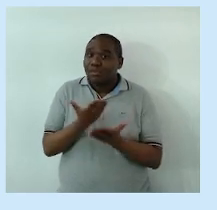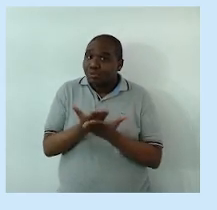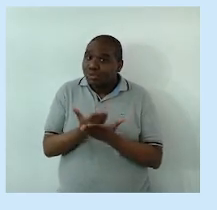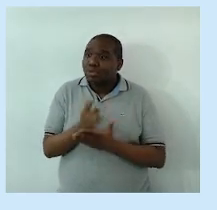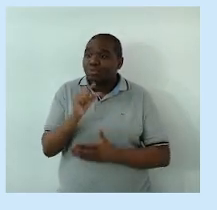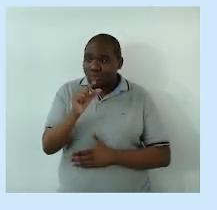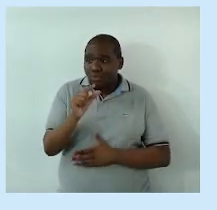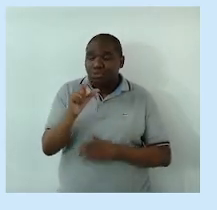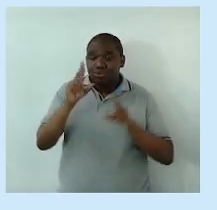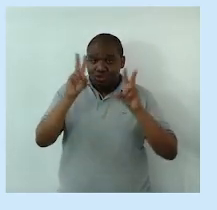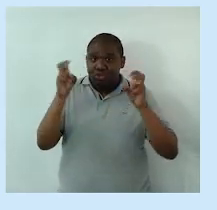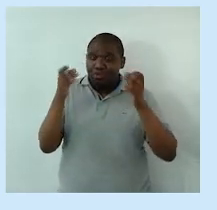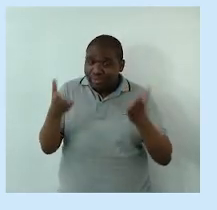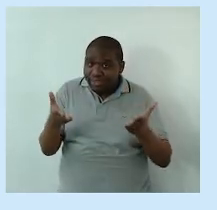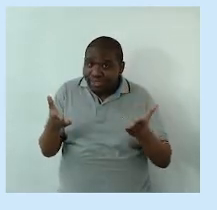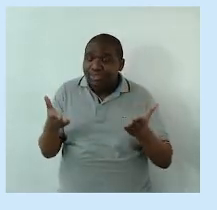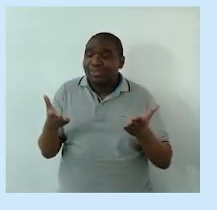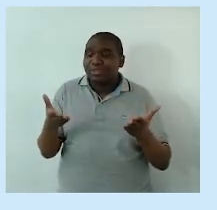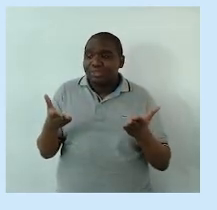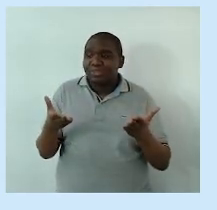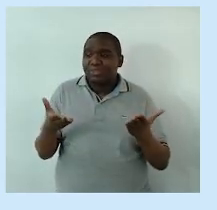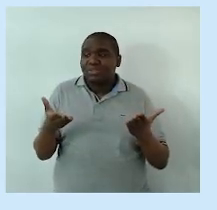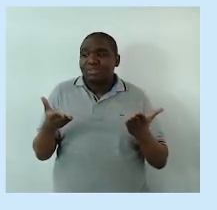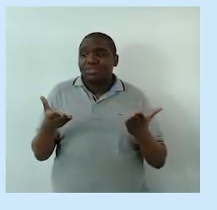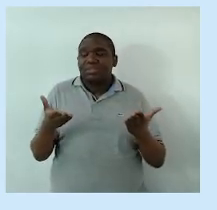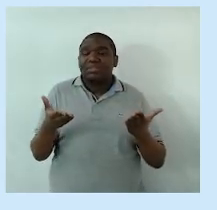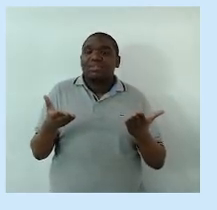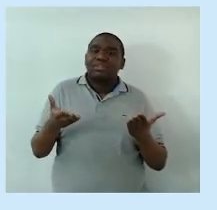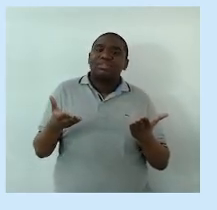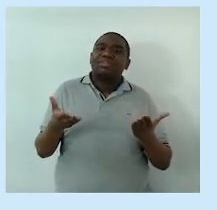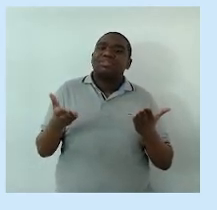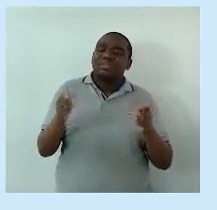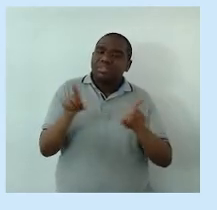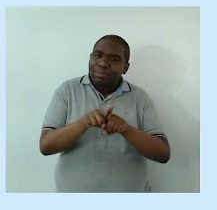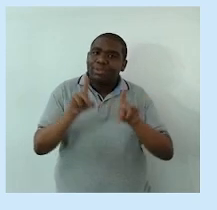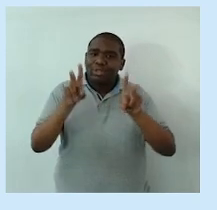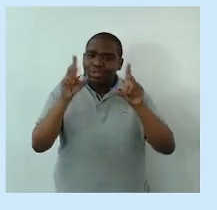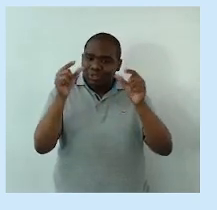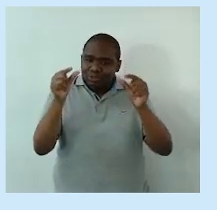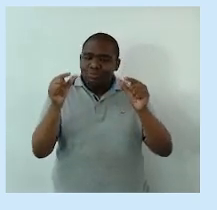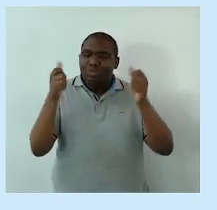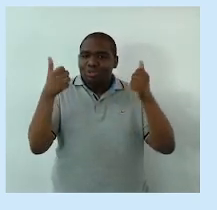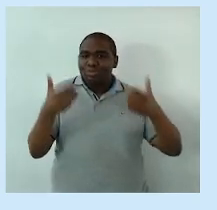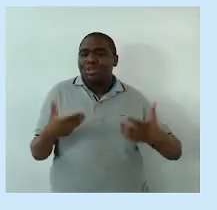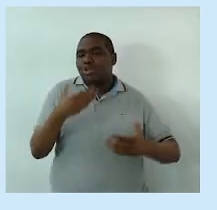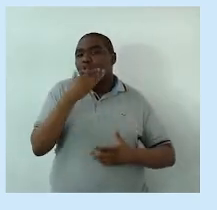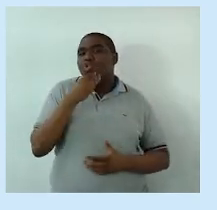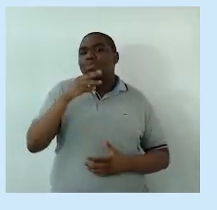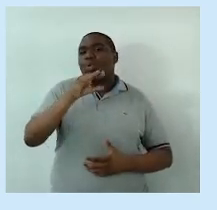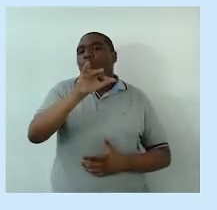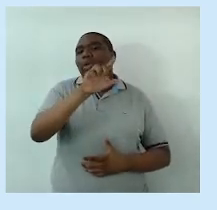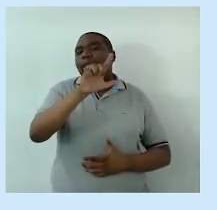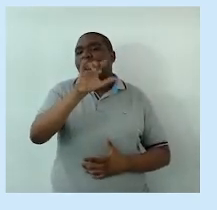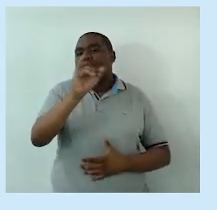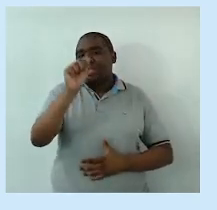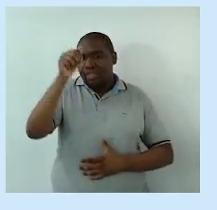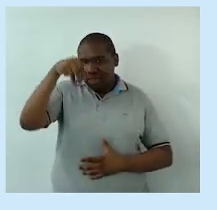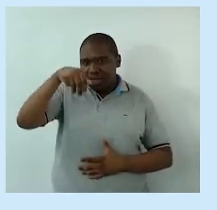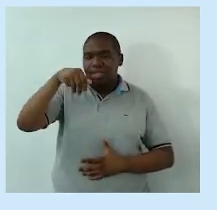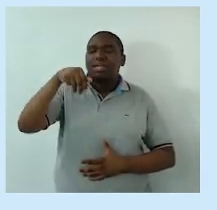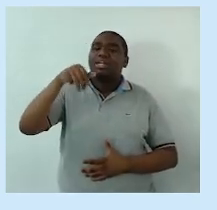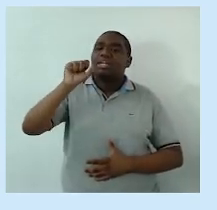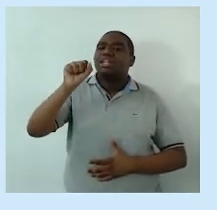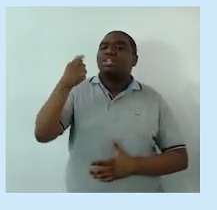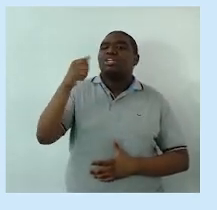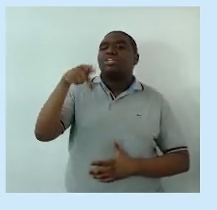sobre dramaturgia, sobre um pouquinho da história de William Shakespeare, que foi um dos grandes dramaturgos